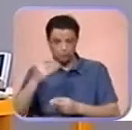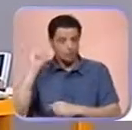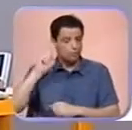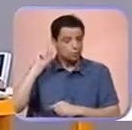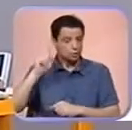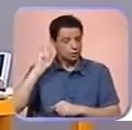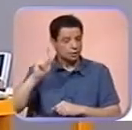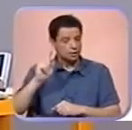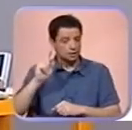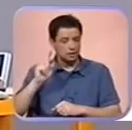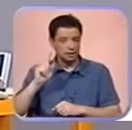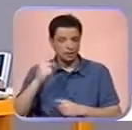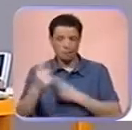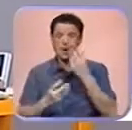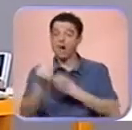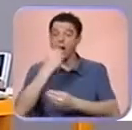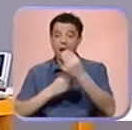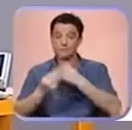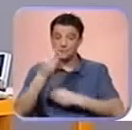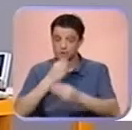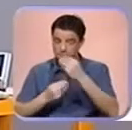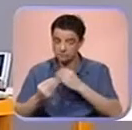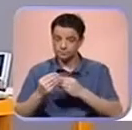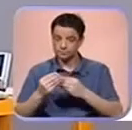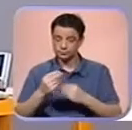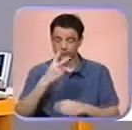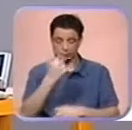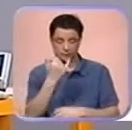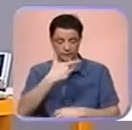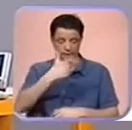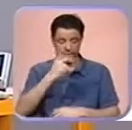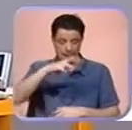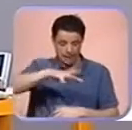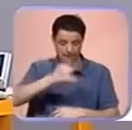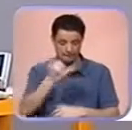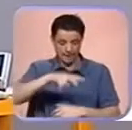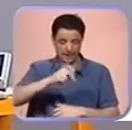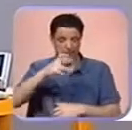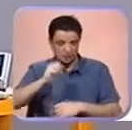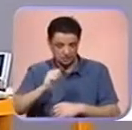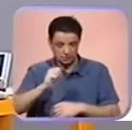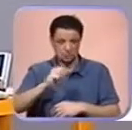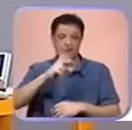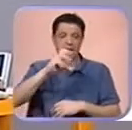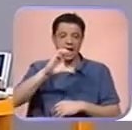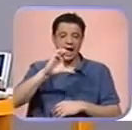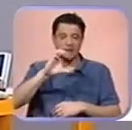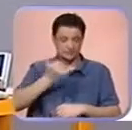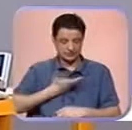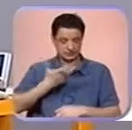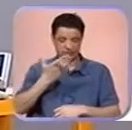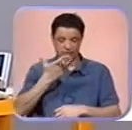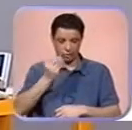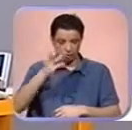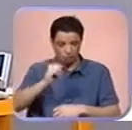importante... alimentação, uma dieta rica em vitaminas, antioxidantes, ácidos gordos poliinsaturados, ômegas,